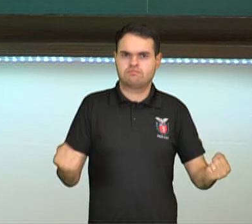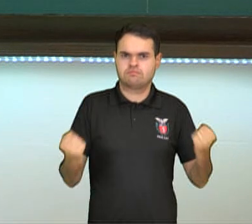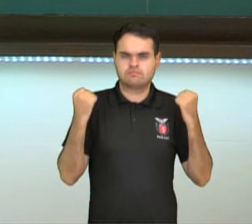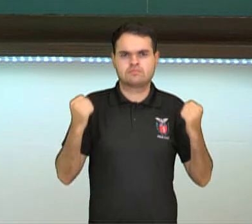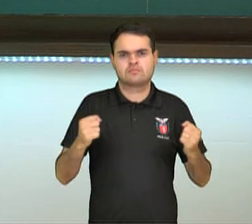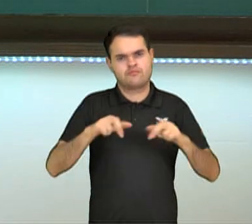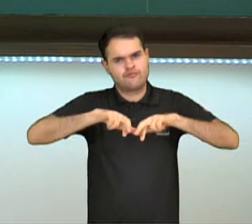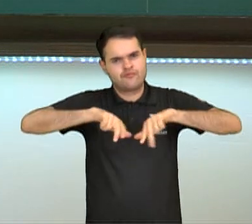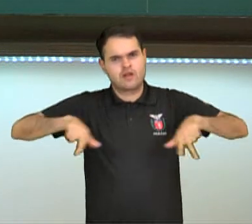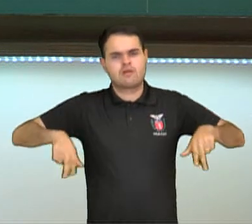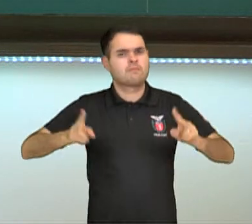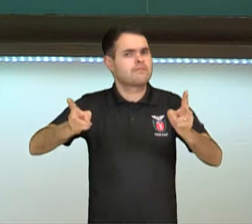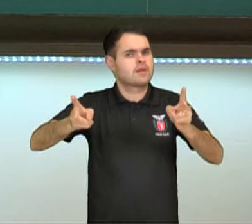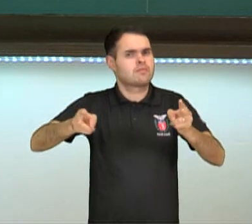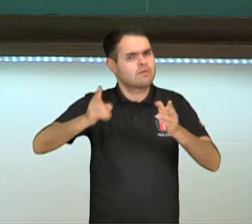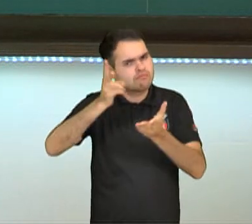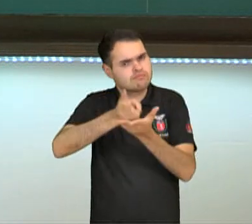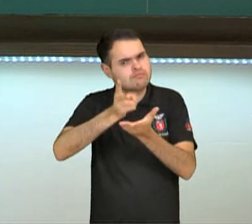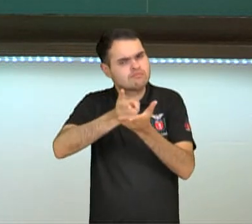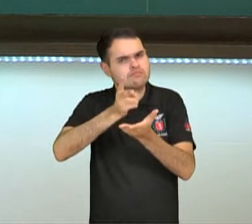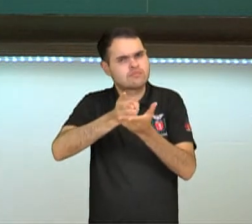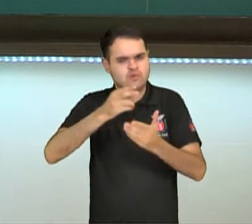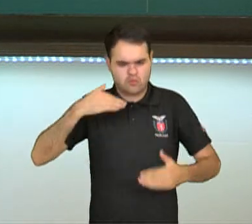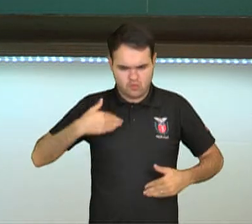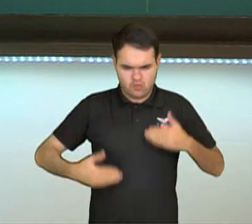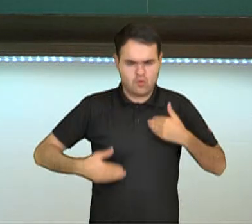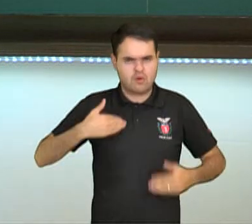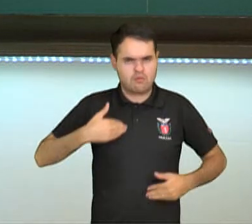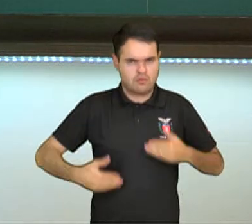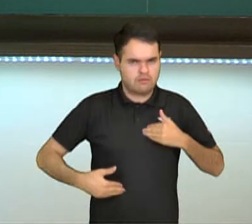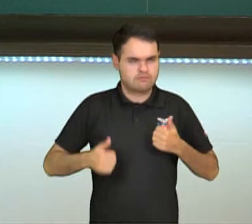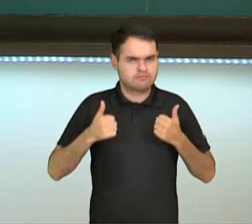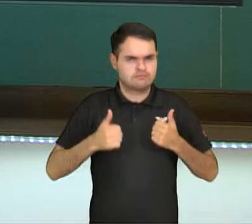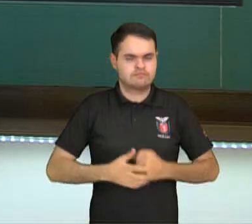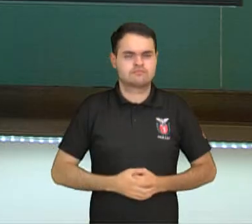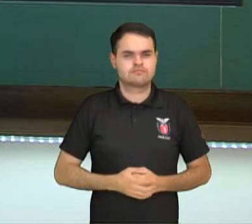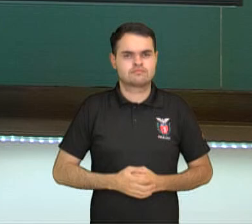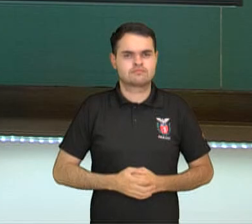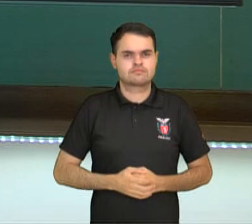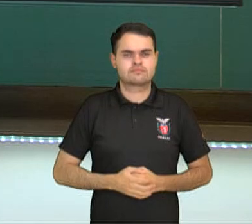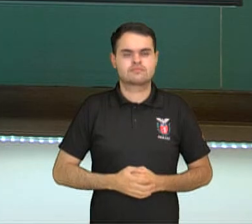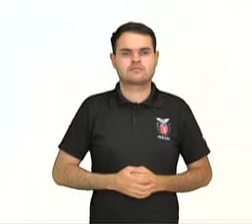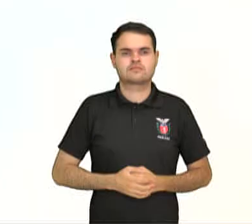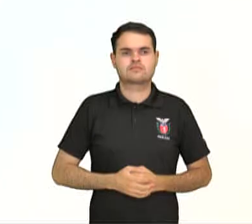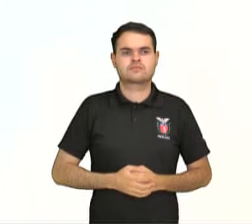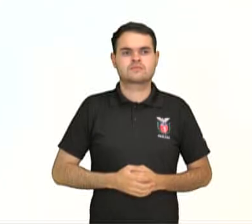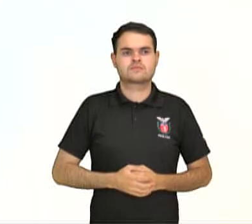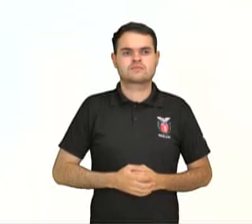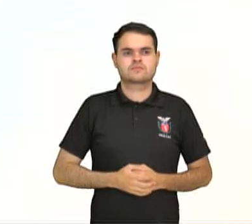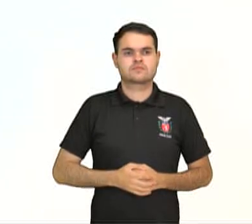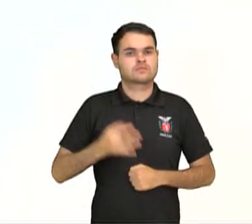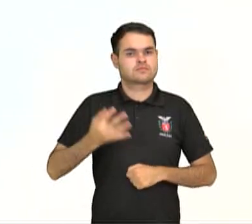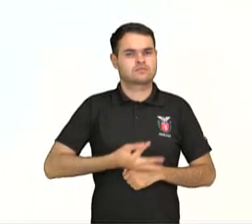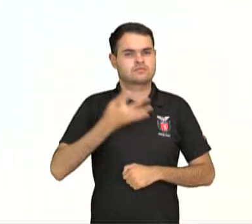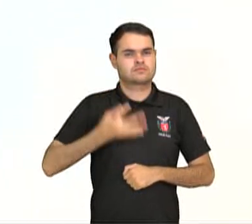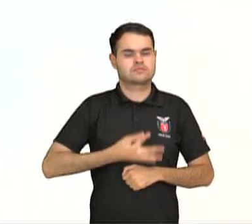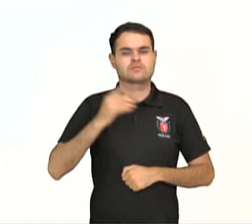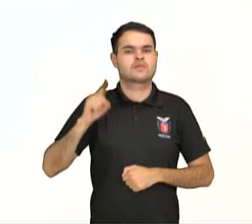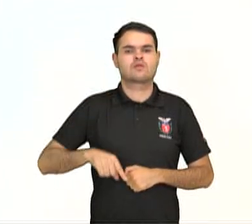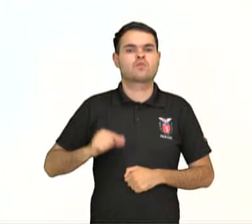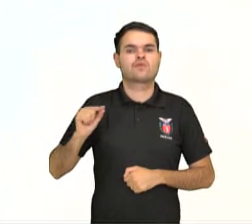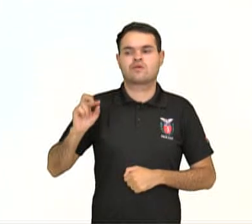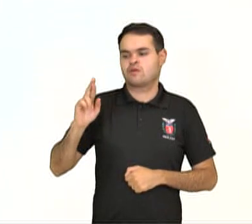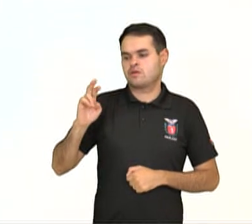do cansaço, eu consigo manter esse exercício, né? Para entender melhor, ó, a resistência consiste